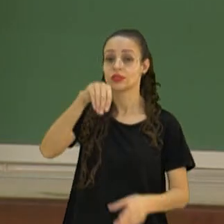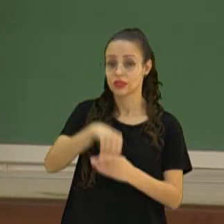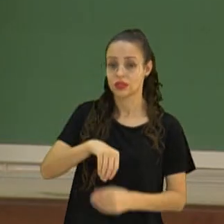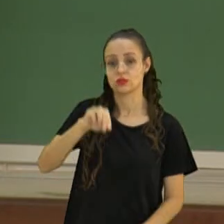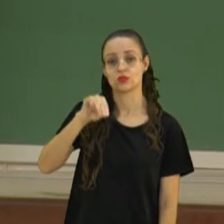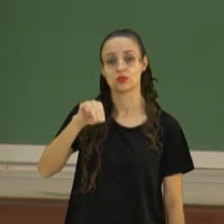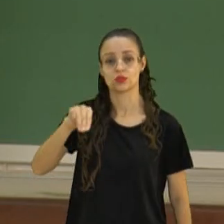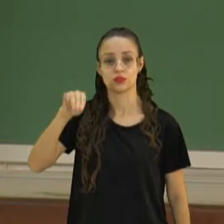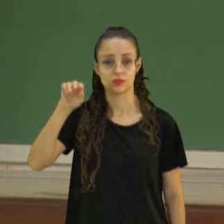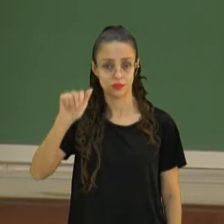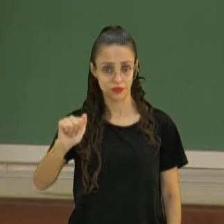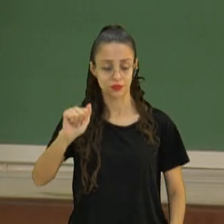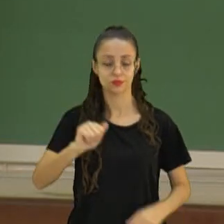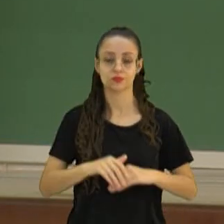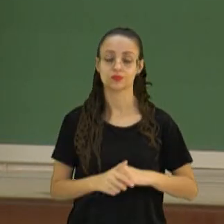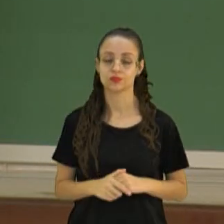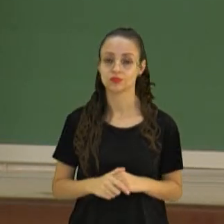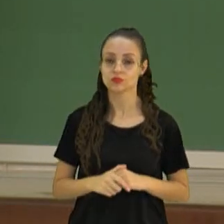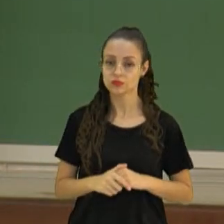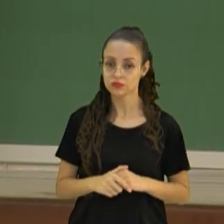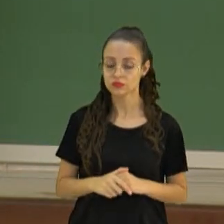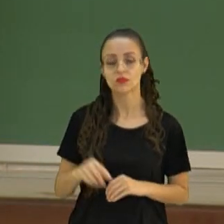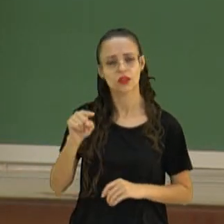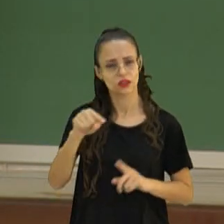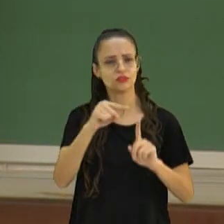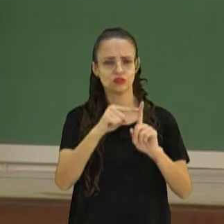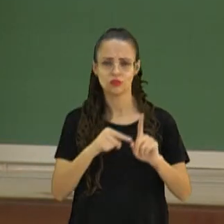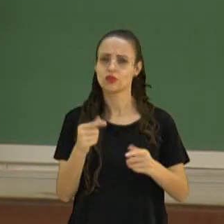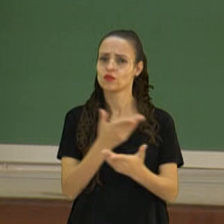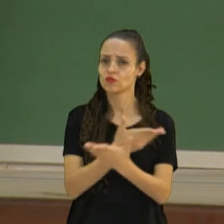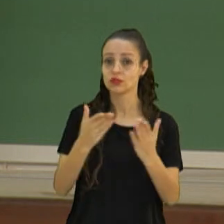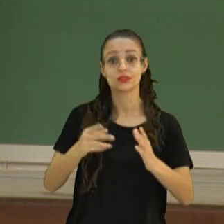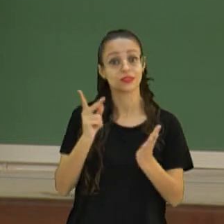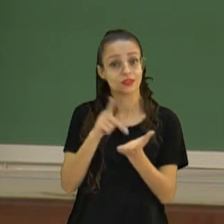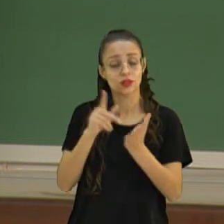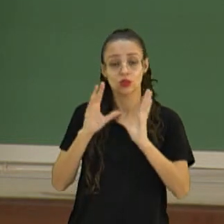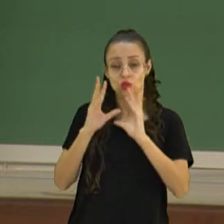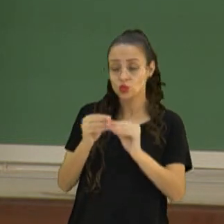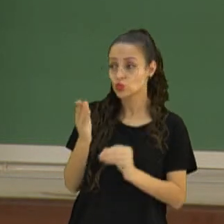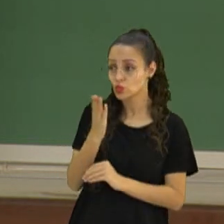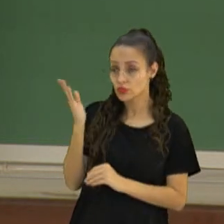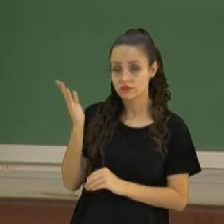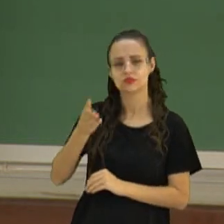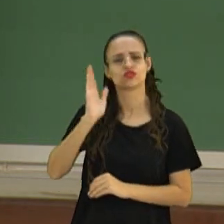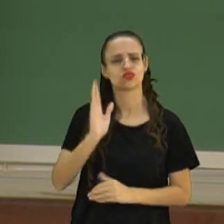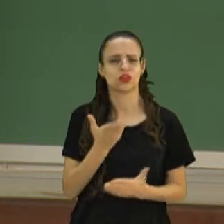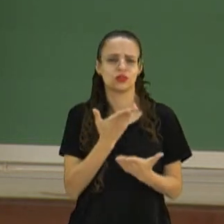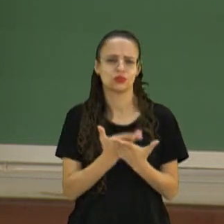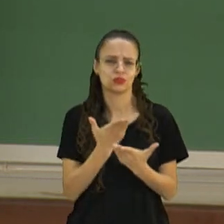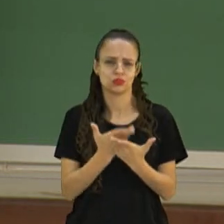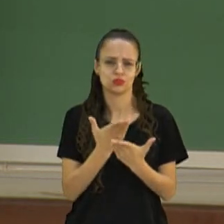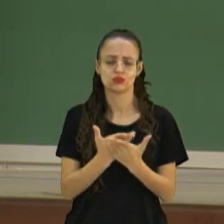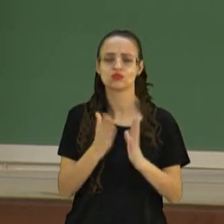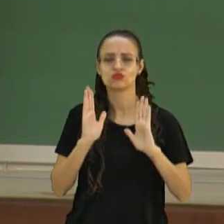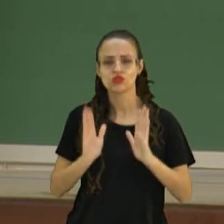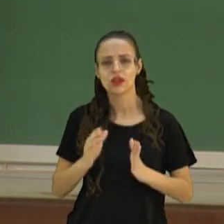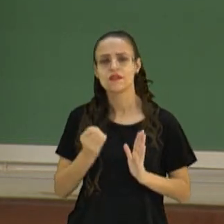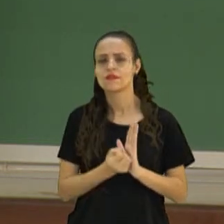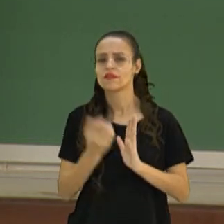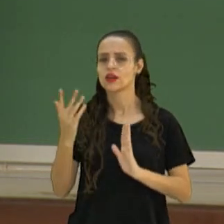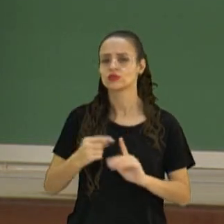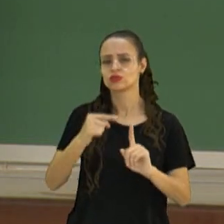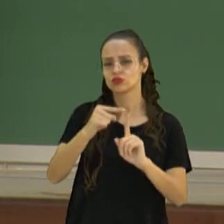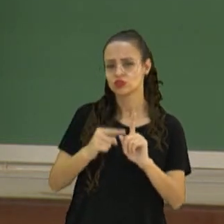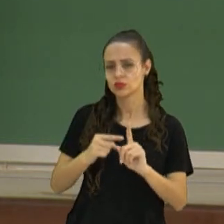mais usados dentro do MMA. Muitos desses estilos nós vimos, na verdade, todos esses estilos aqui nós vimos nas nossas aulas, né? Então, são vários